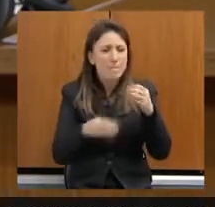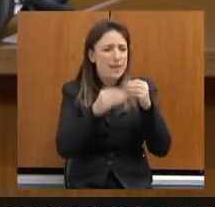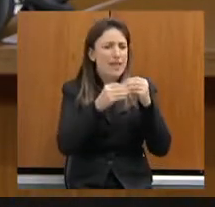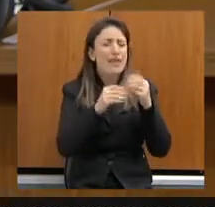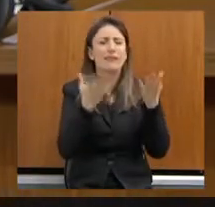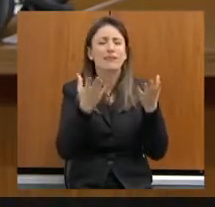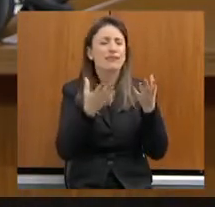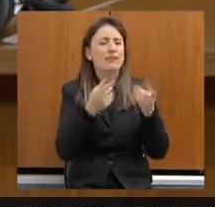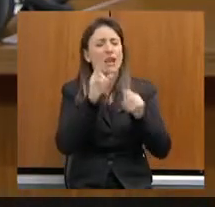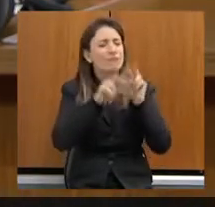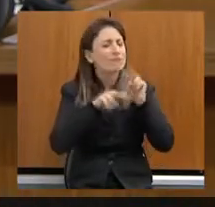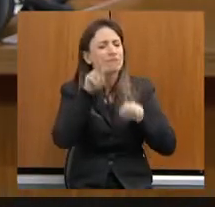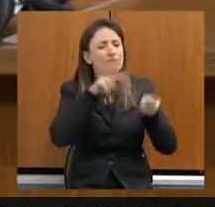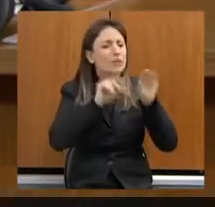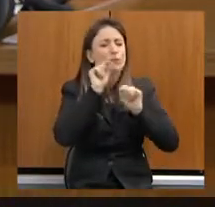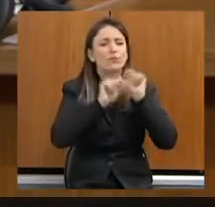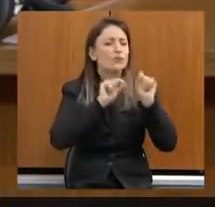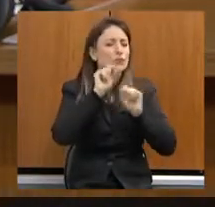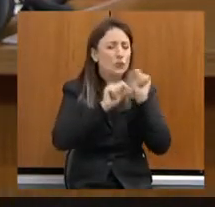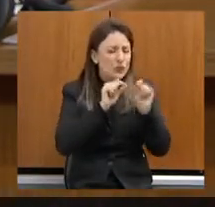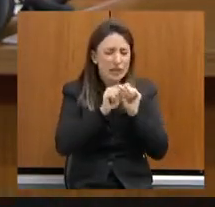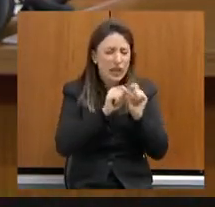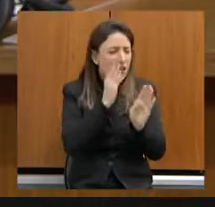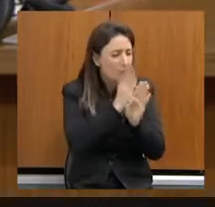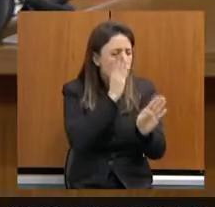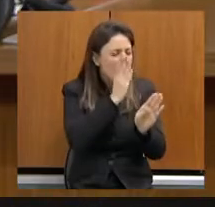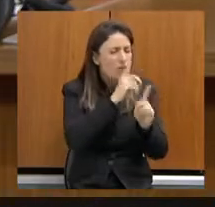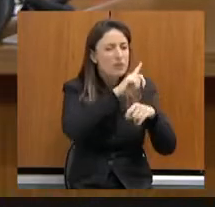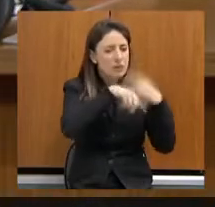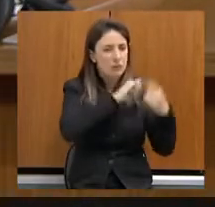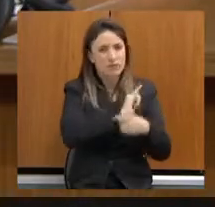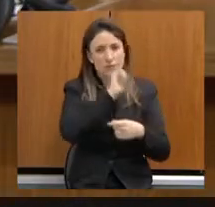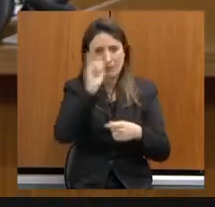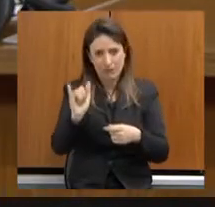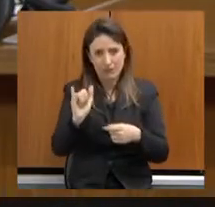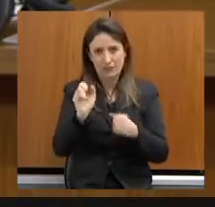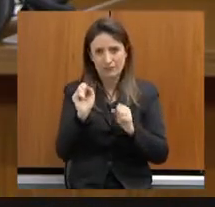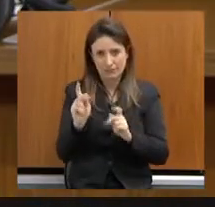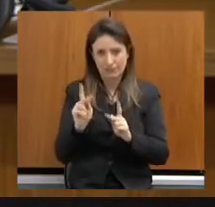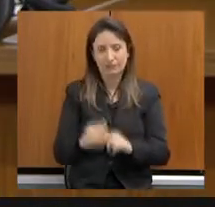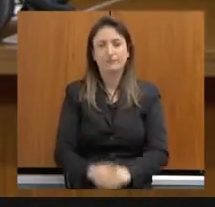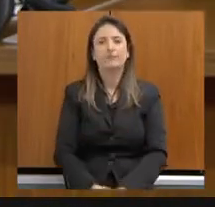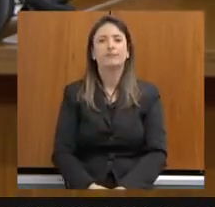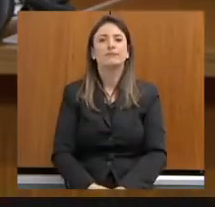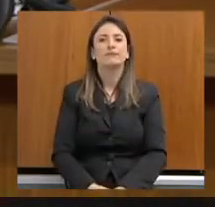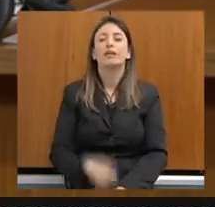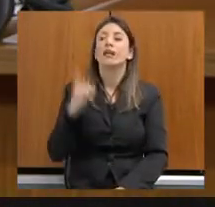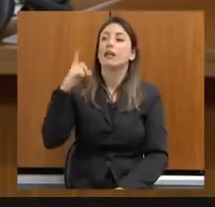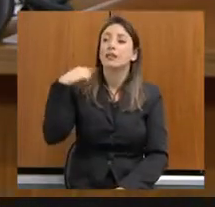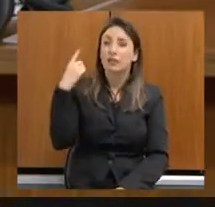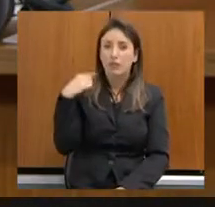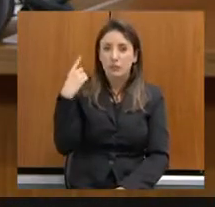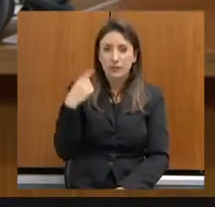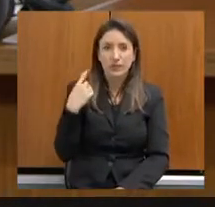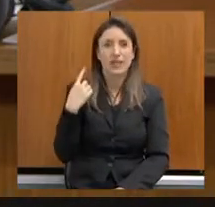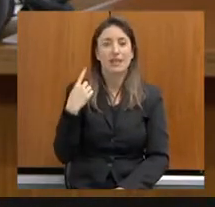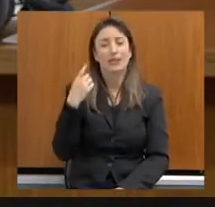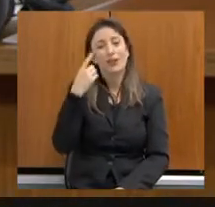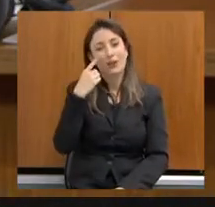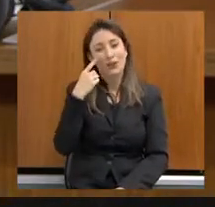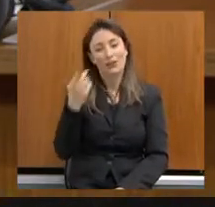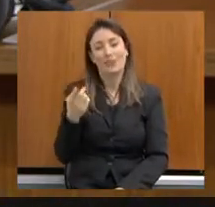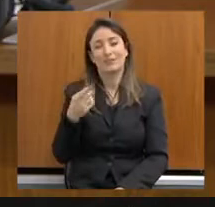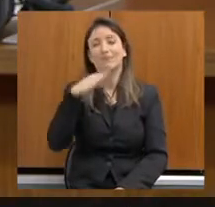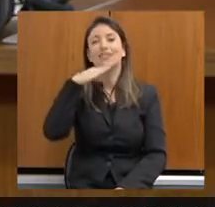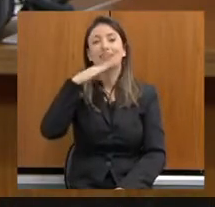depois peço para comunicar o senhor é deputado se o senhor não comandar gente tem uma agenda